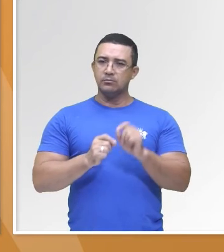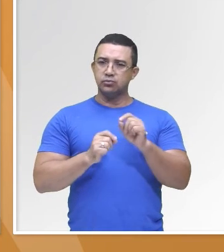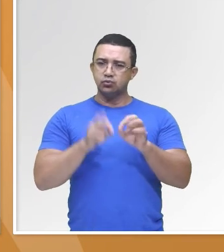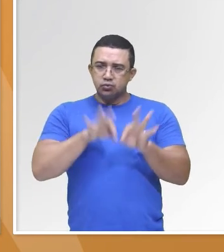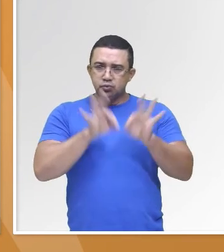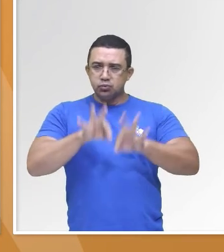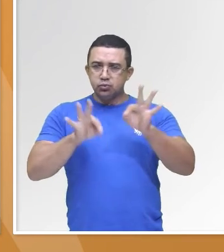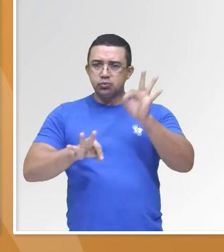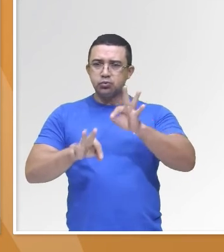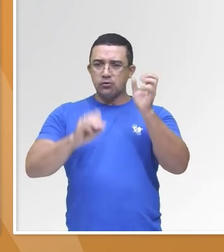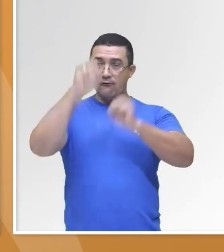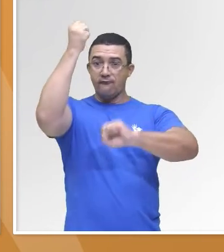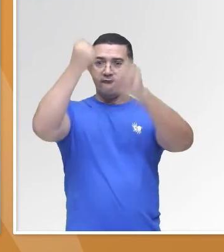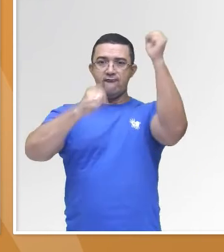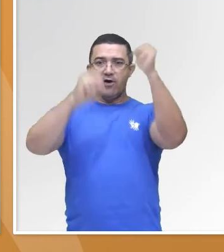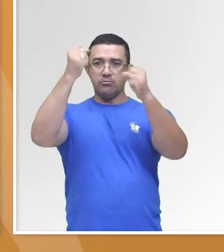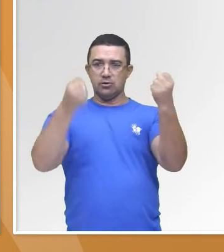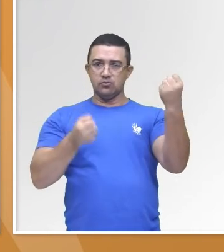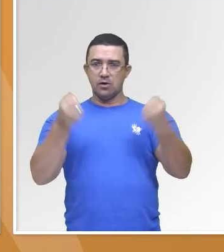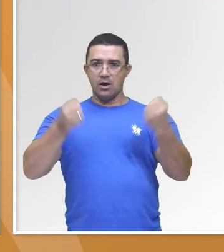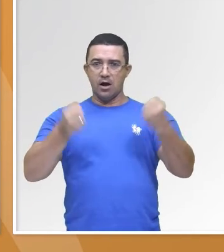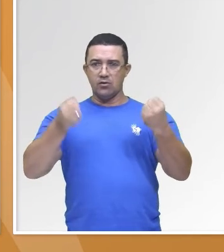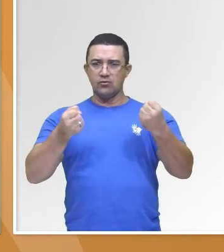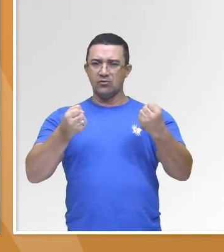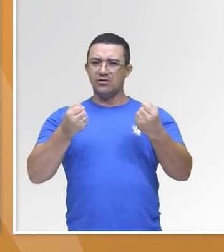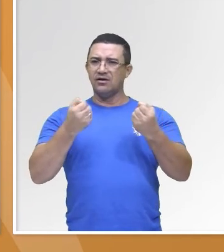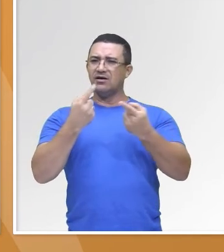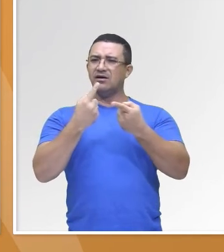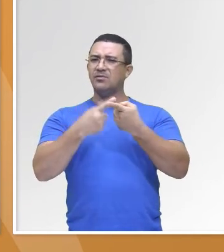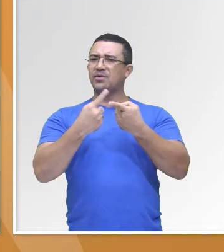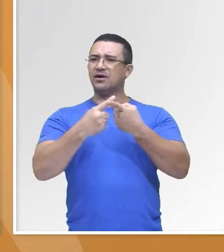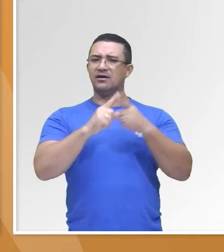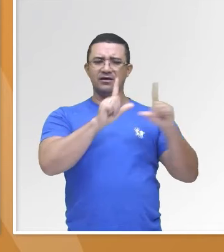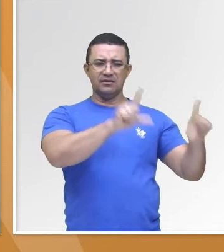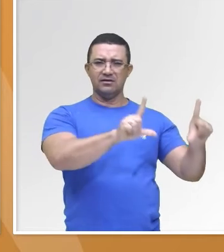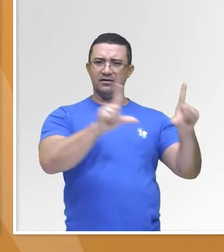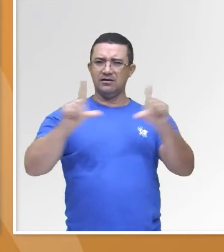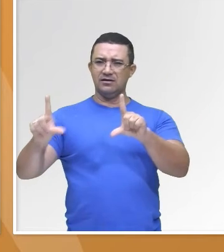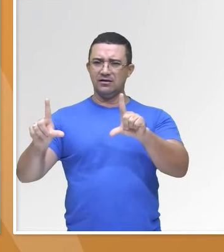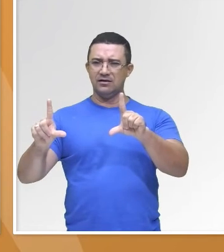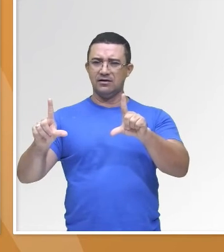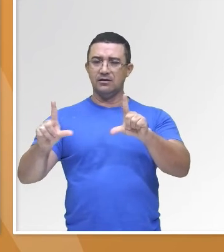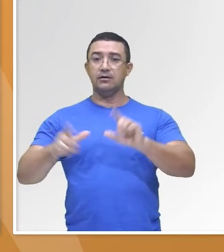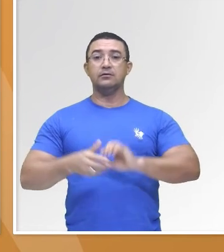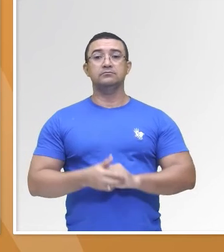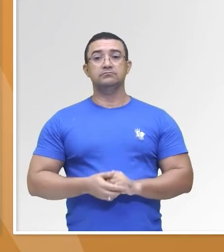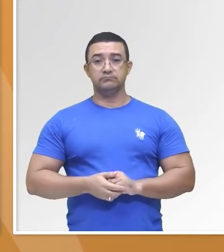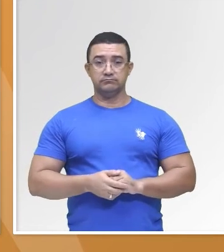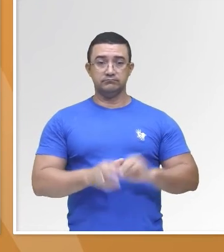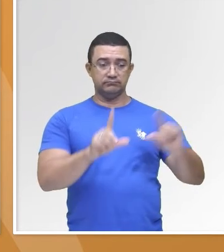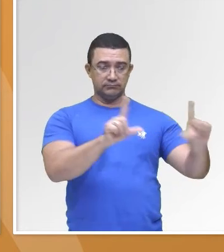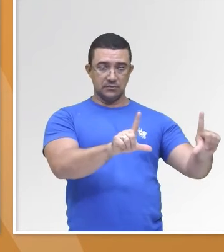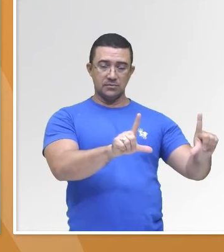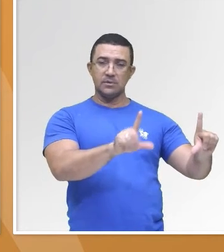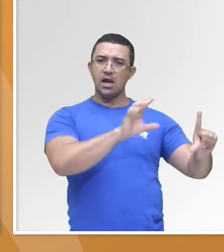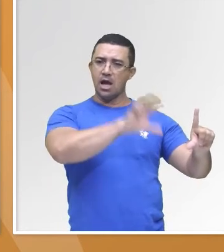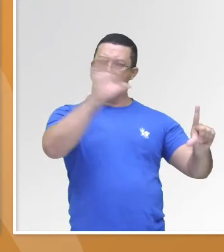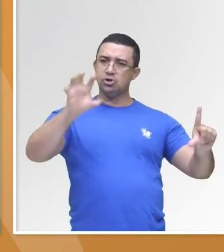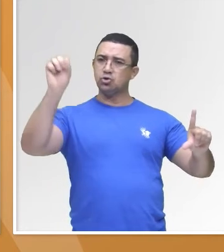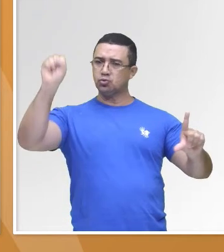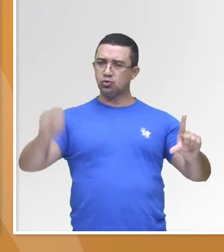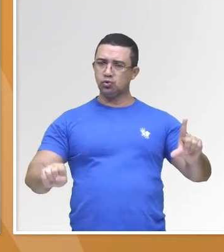automobilística. Então, por que eu botei essas duas imagens? Justamente para a gente ver o contraste, ou seja, a região